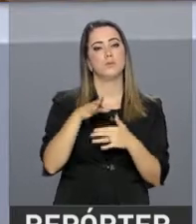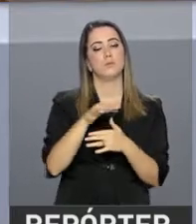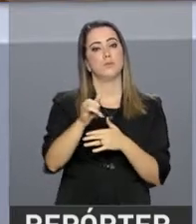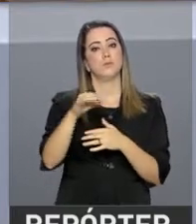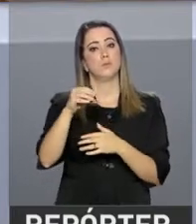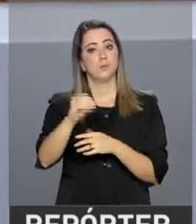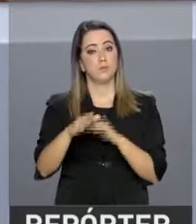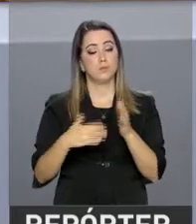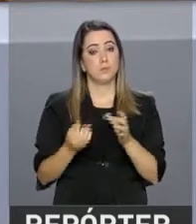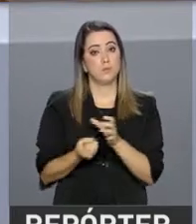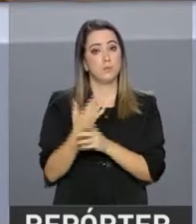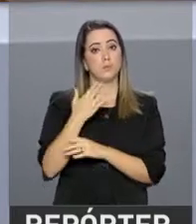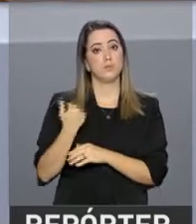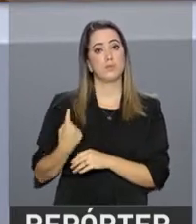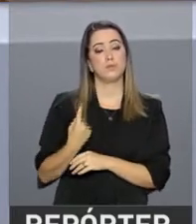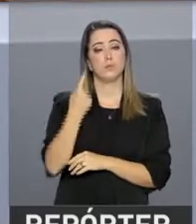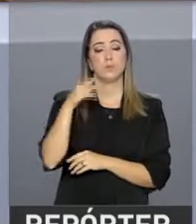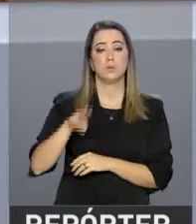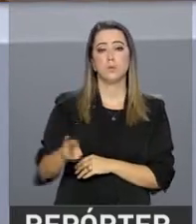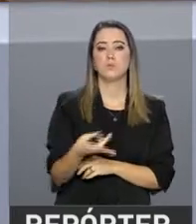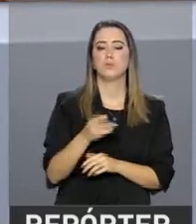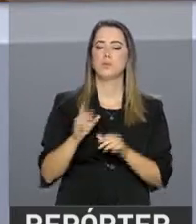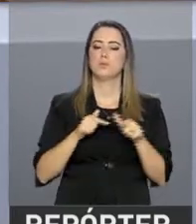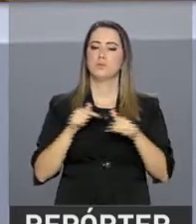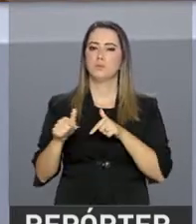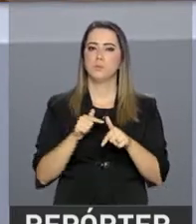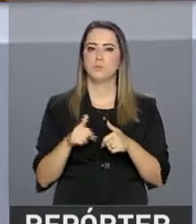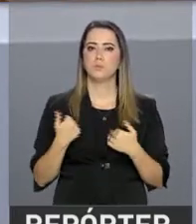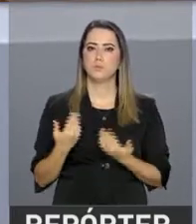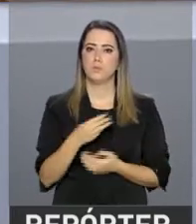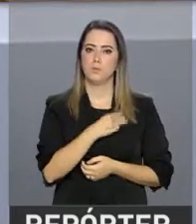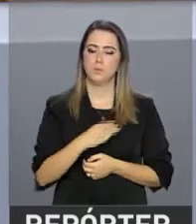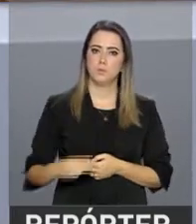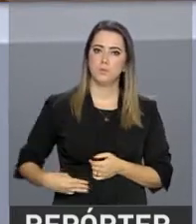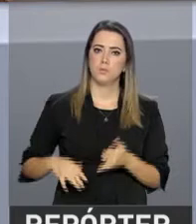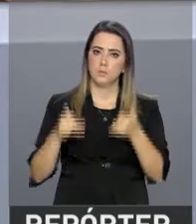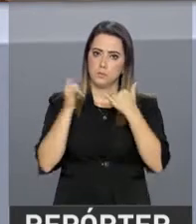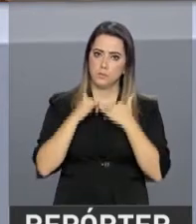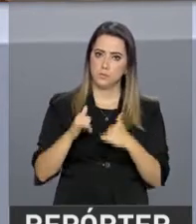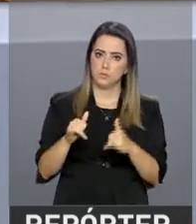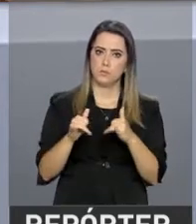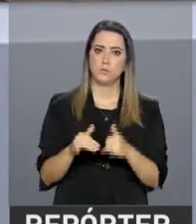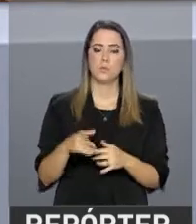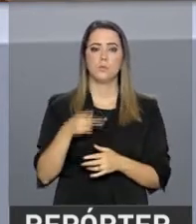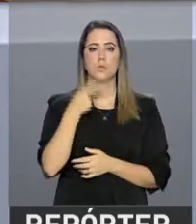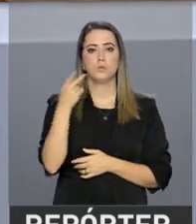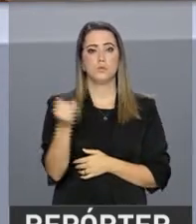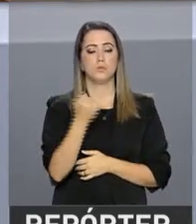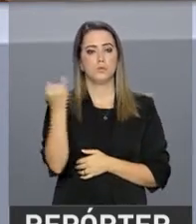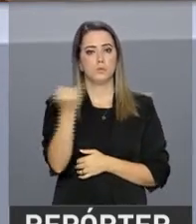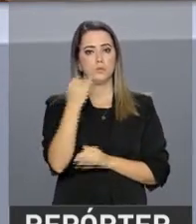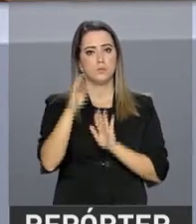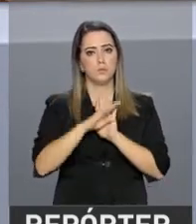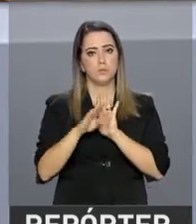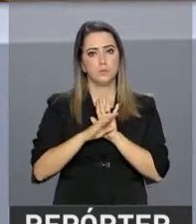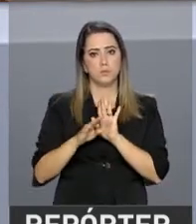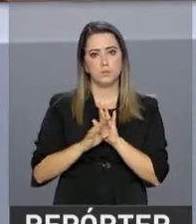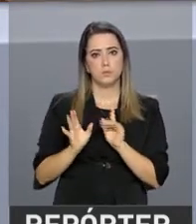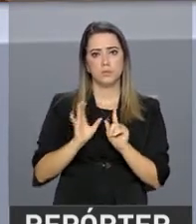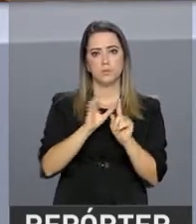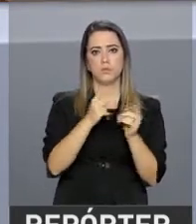gera ainda mais um milhão de empregos o ministro de minas e energia fernando coelho destacou que o programa